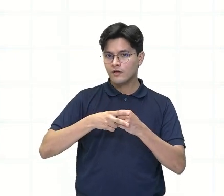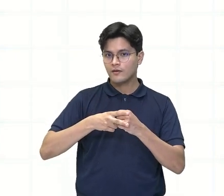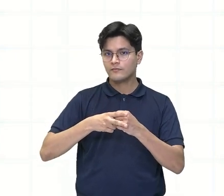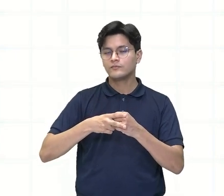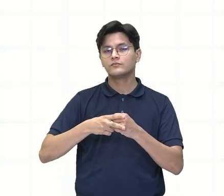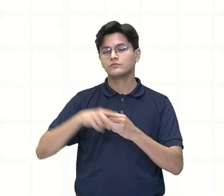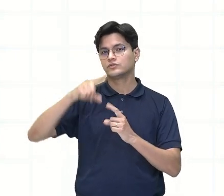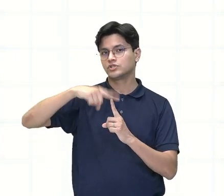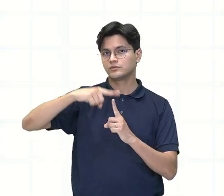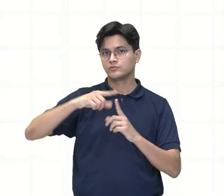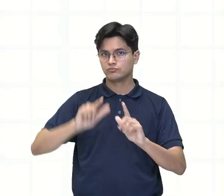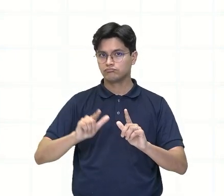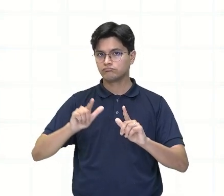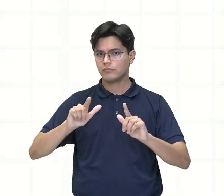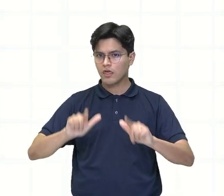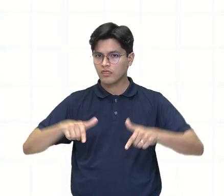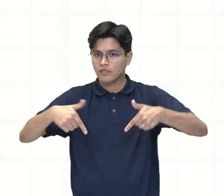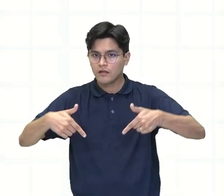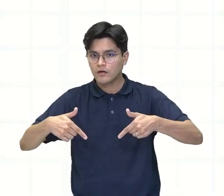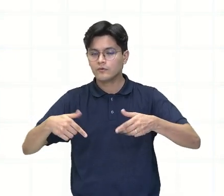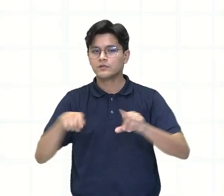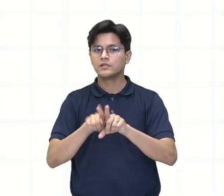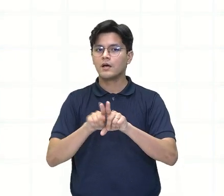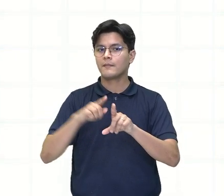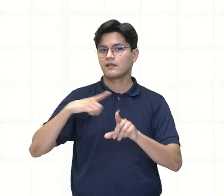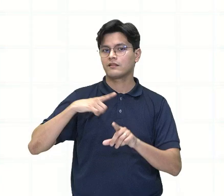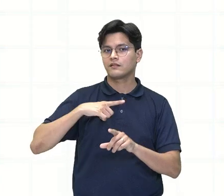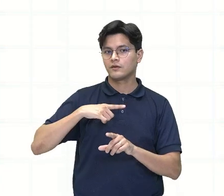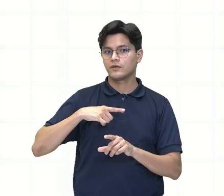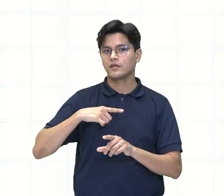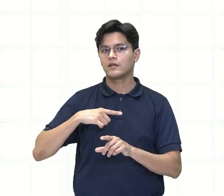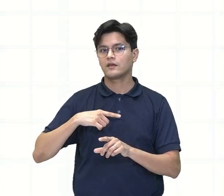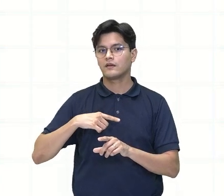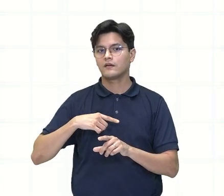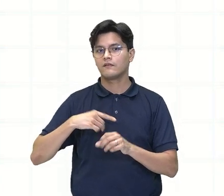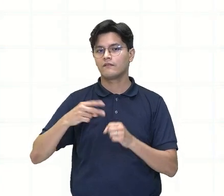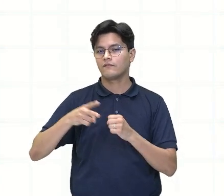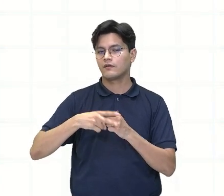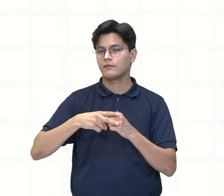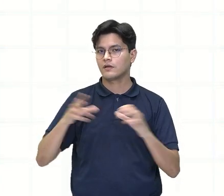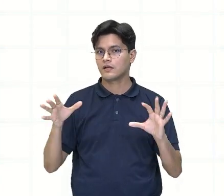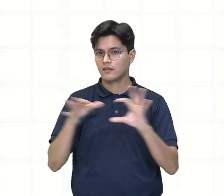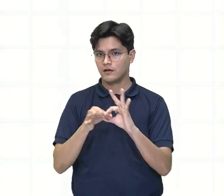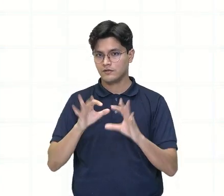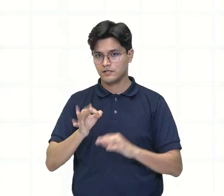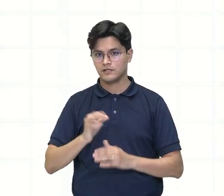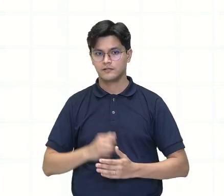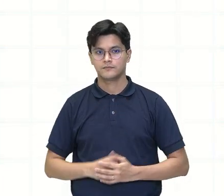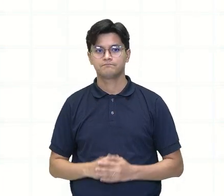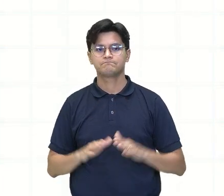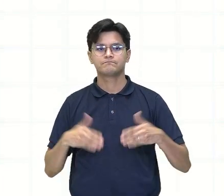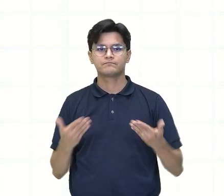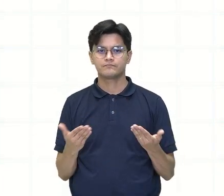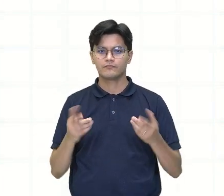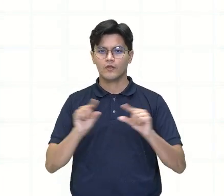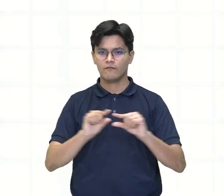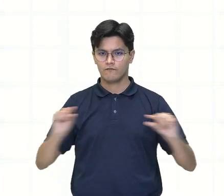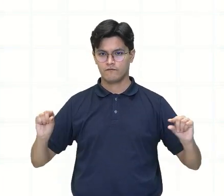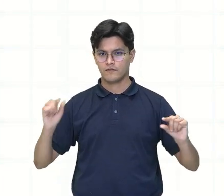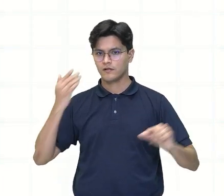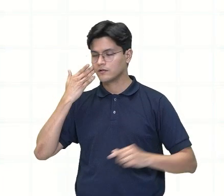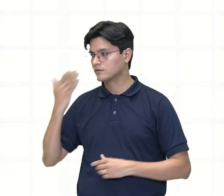predicado nominal. O menino quebrou a cadeira. Quebrou, verbo de ação, né? E amarela é